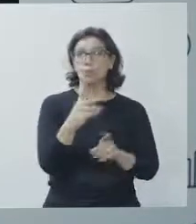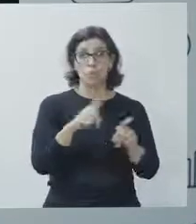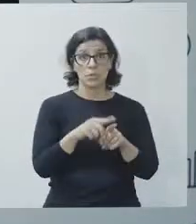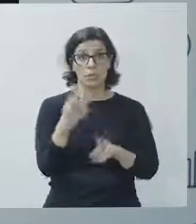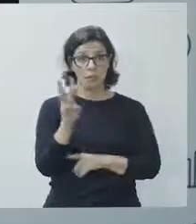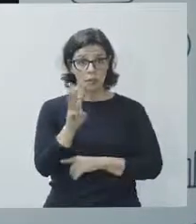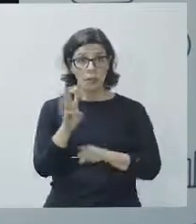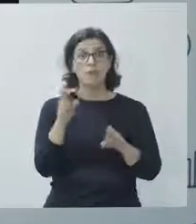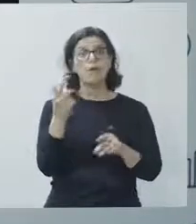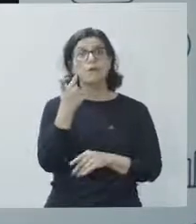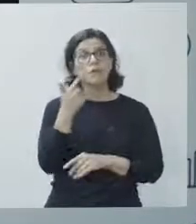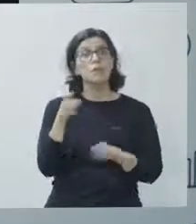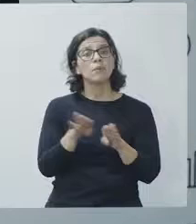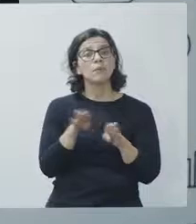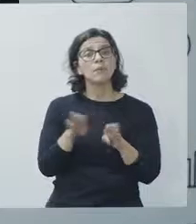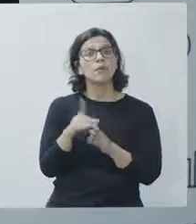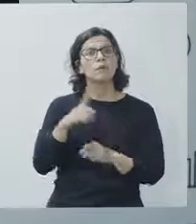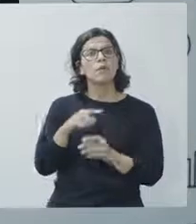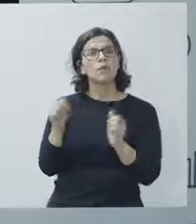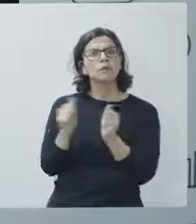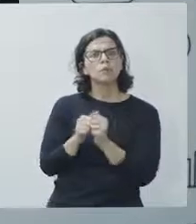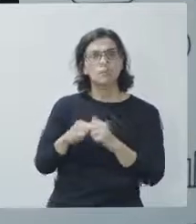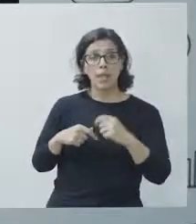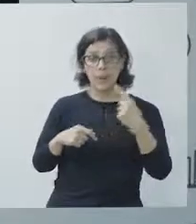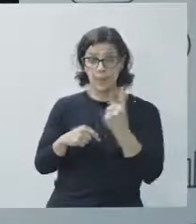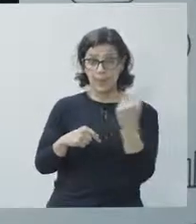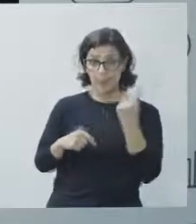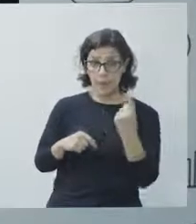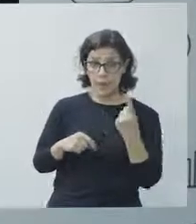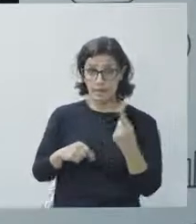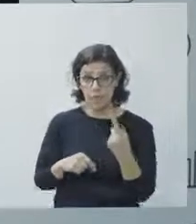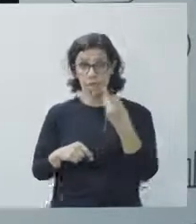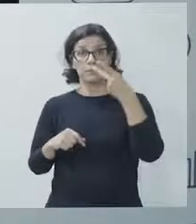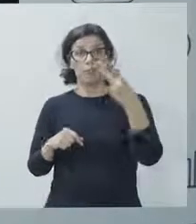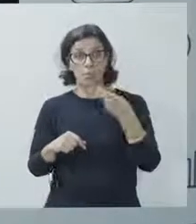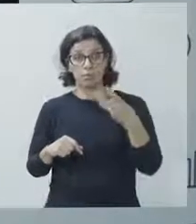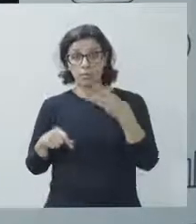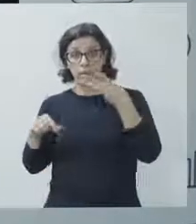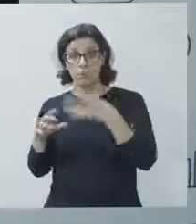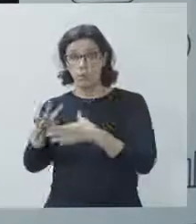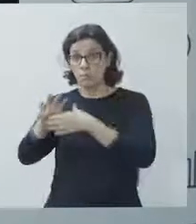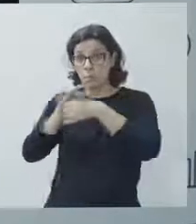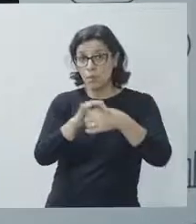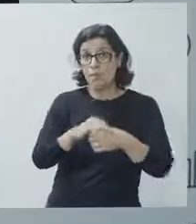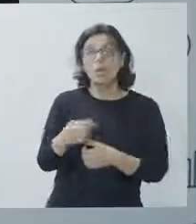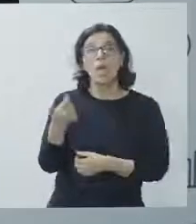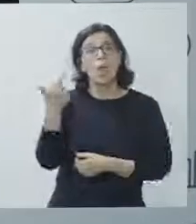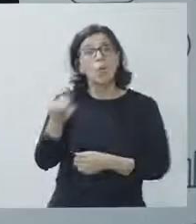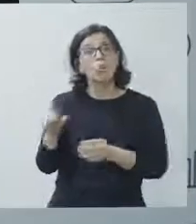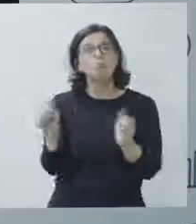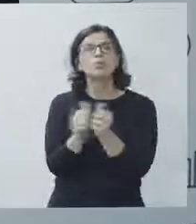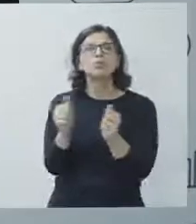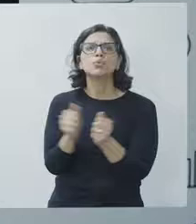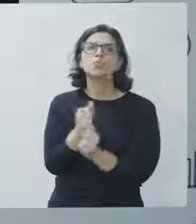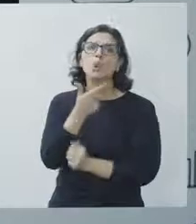viram que uma foi levando a outra. E ainda mais, a última acabou levando mais uma